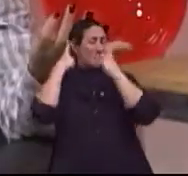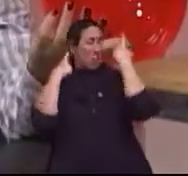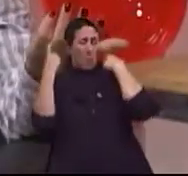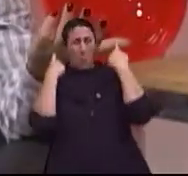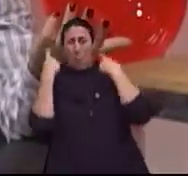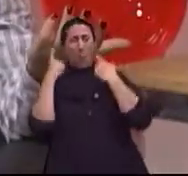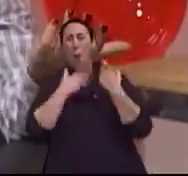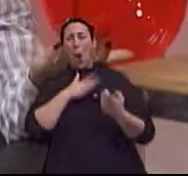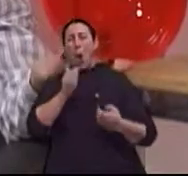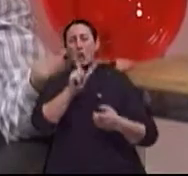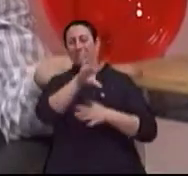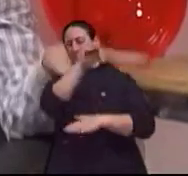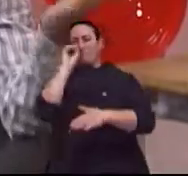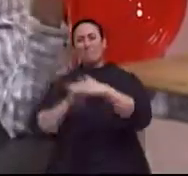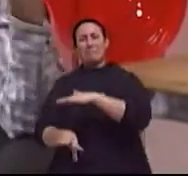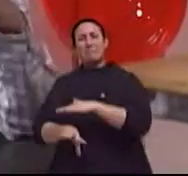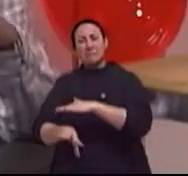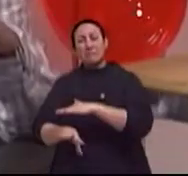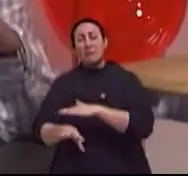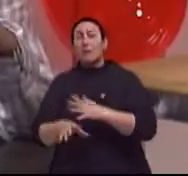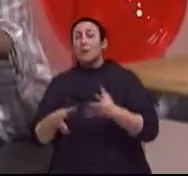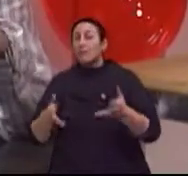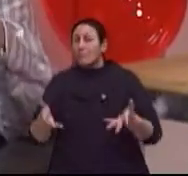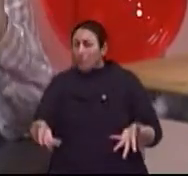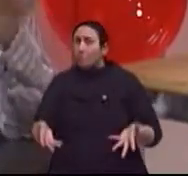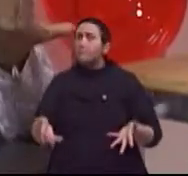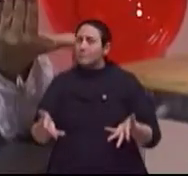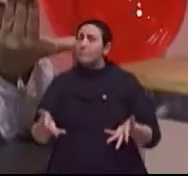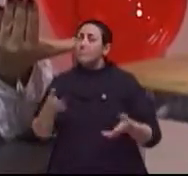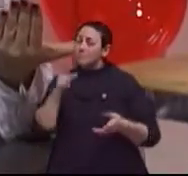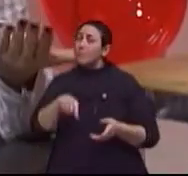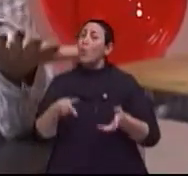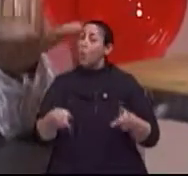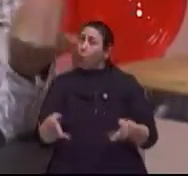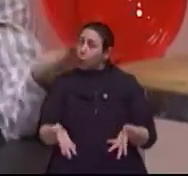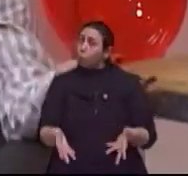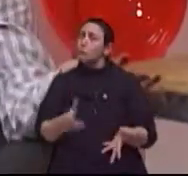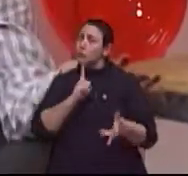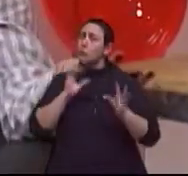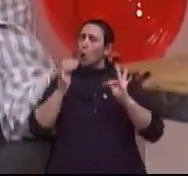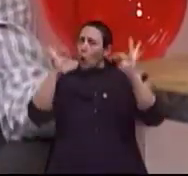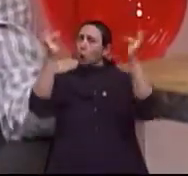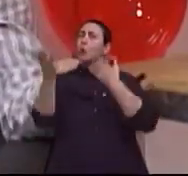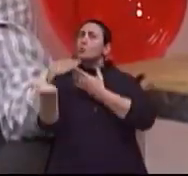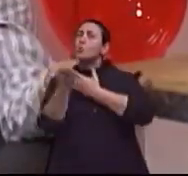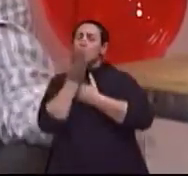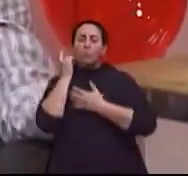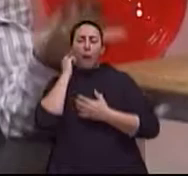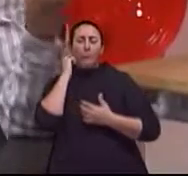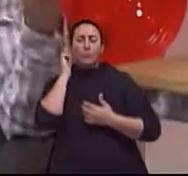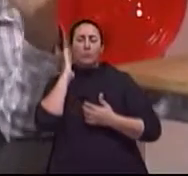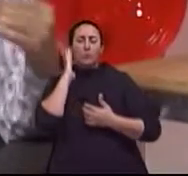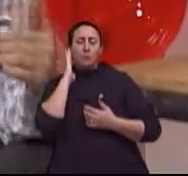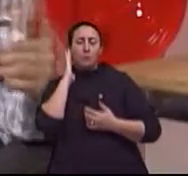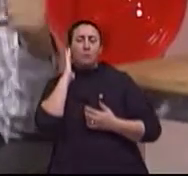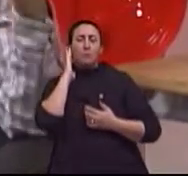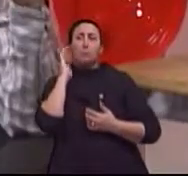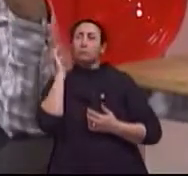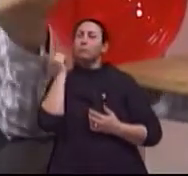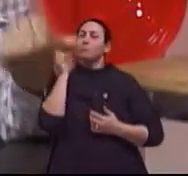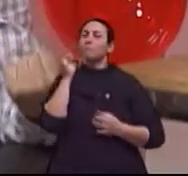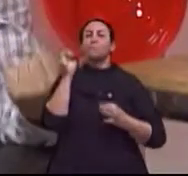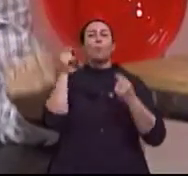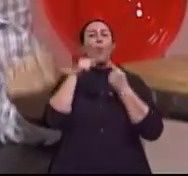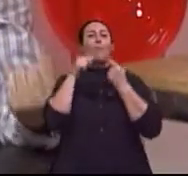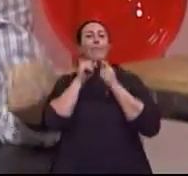do que a fala. Né? Certo. Então, hoje a gente já tem uma tecnologia que nos permite escutar melhor a fala. Uhum. Né? E fazer com